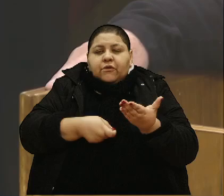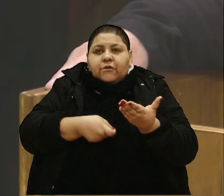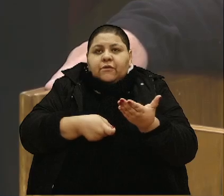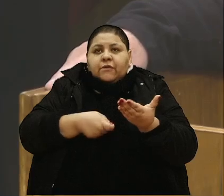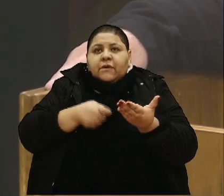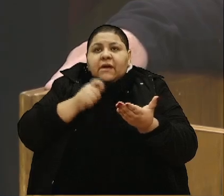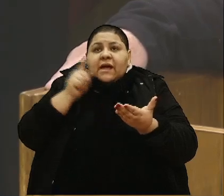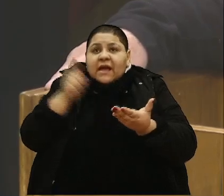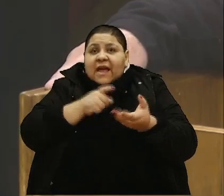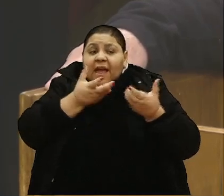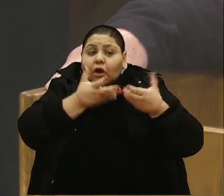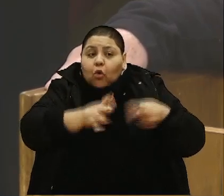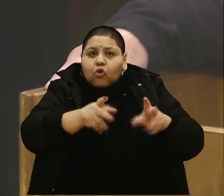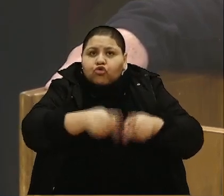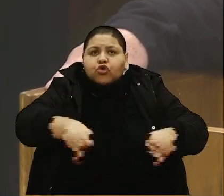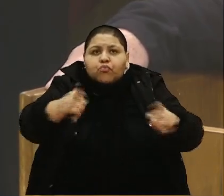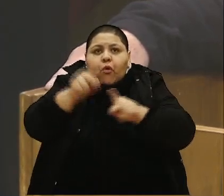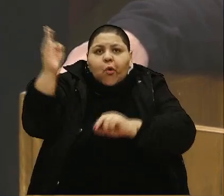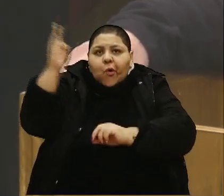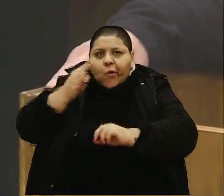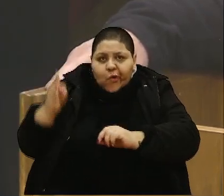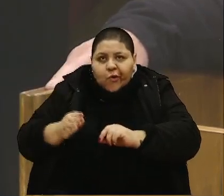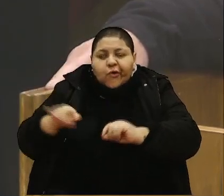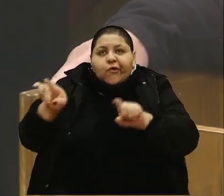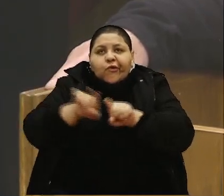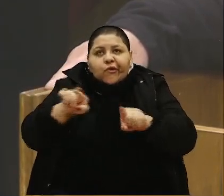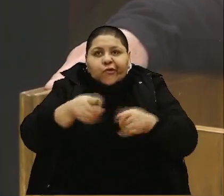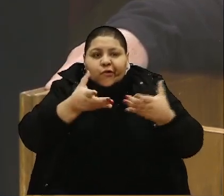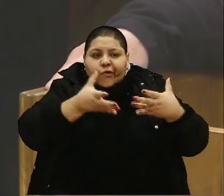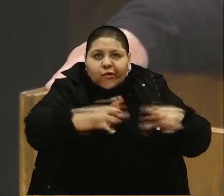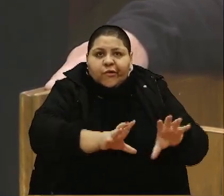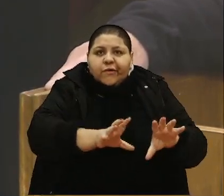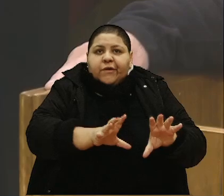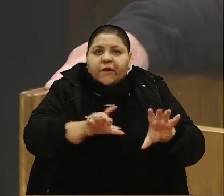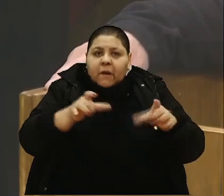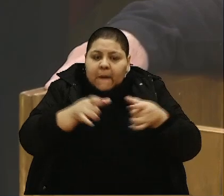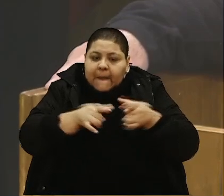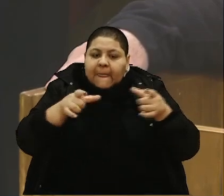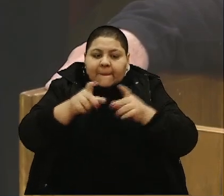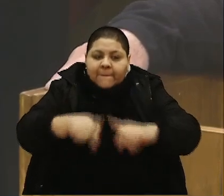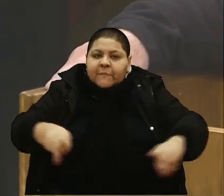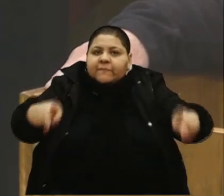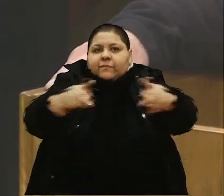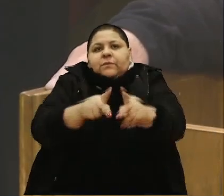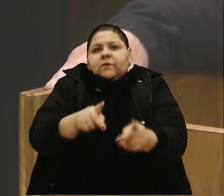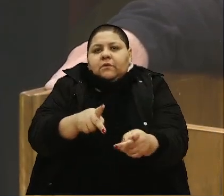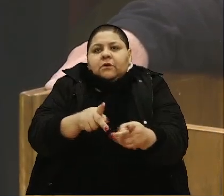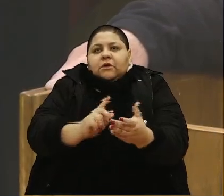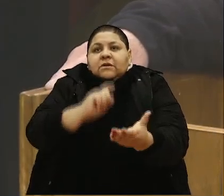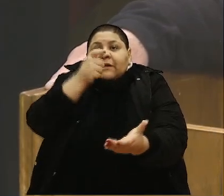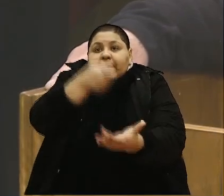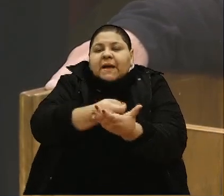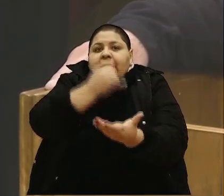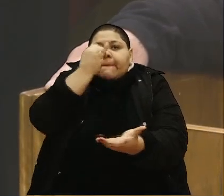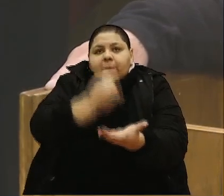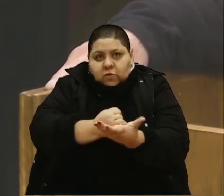coloca contra o povo brasileiro e se coloca contra a grande maioria da população que paga